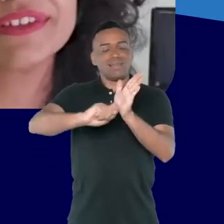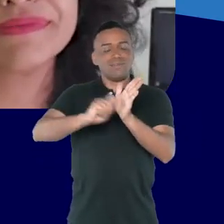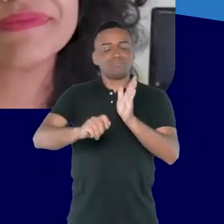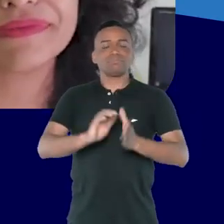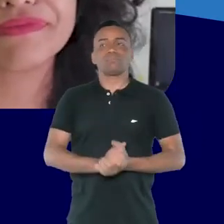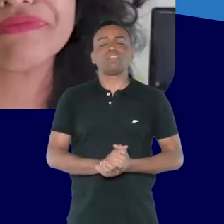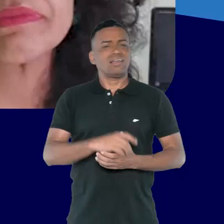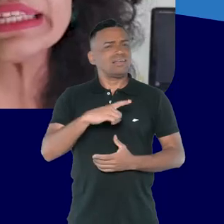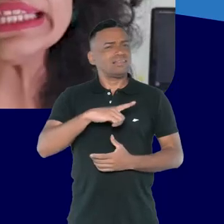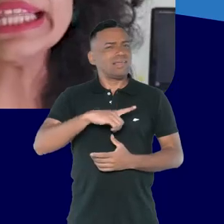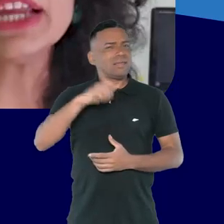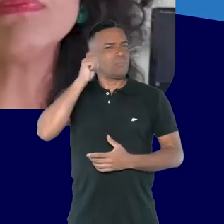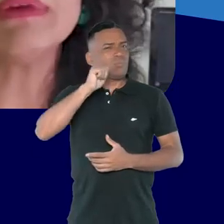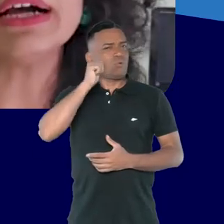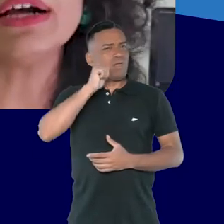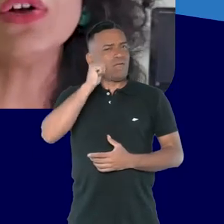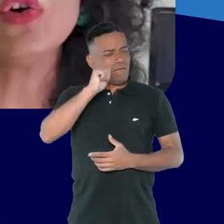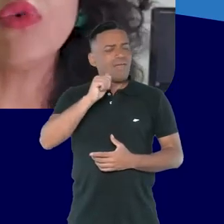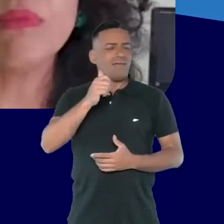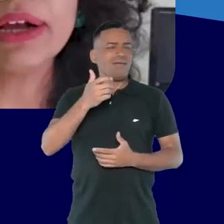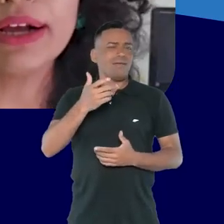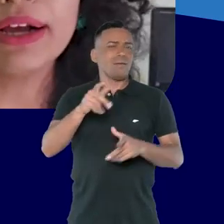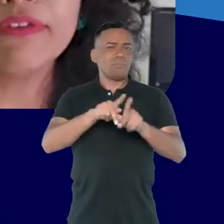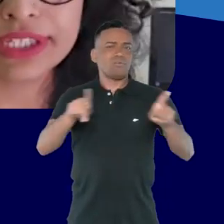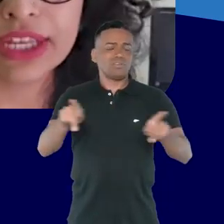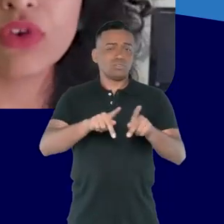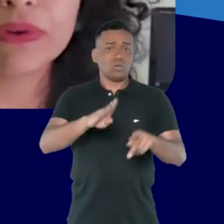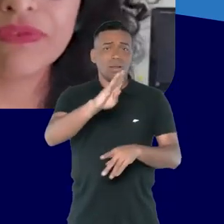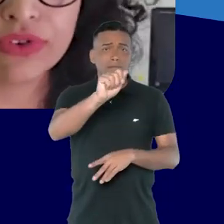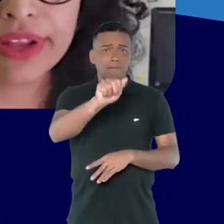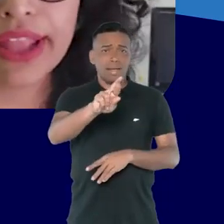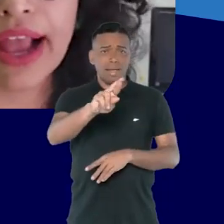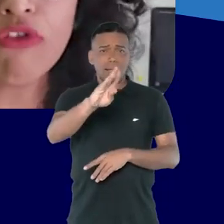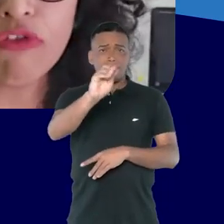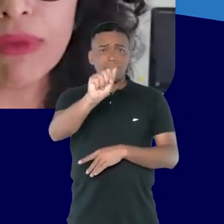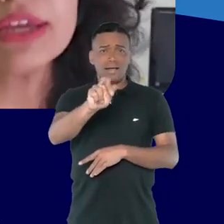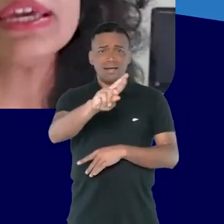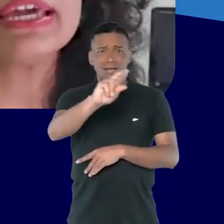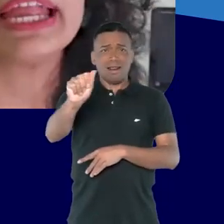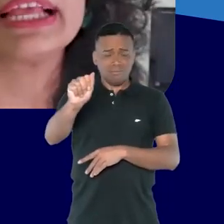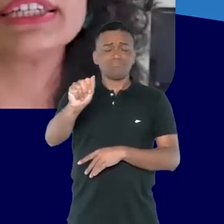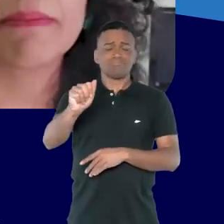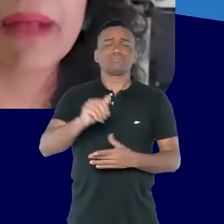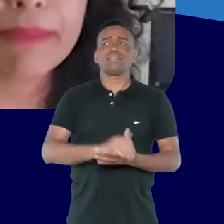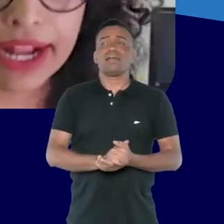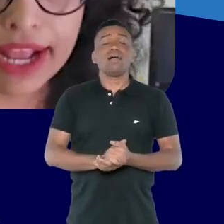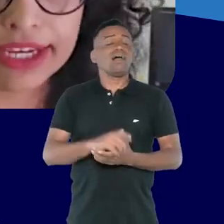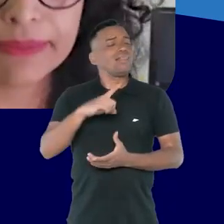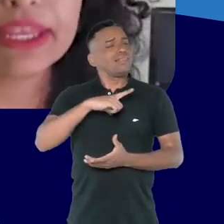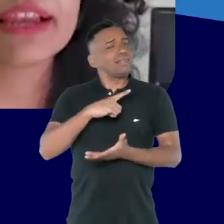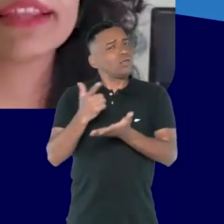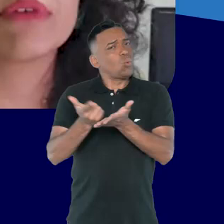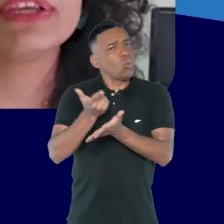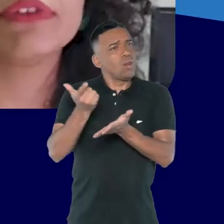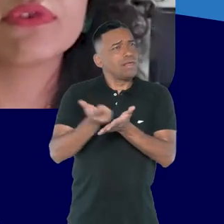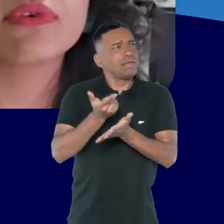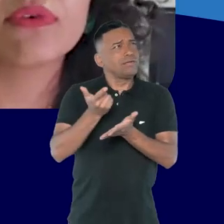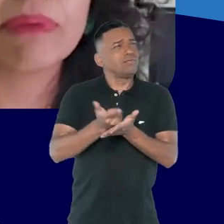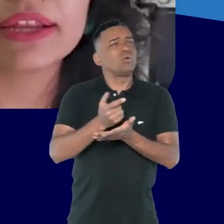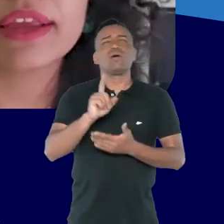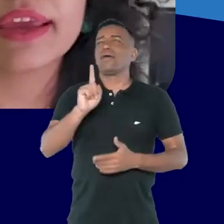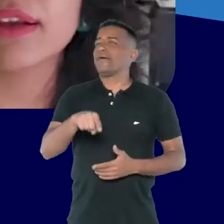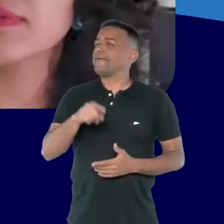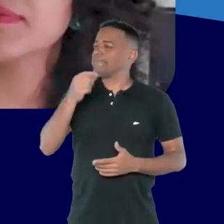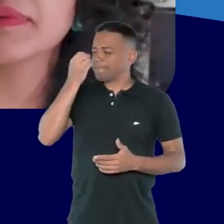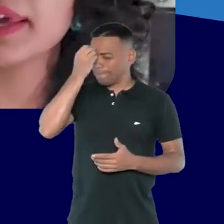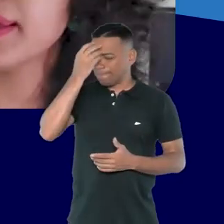edição. Tem uma influenciadora, professora da UFBA, ela chama Bárbara Carini. Ela tem um